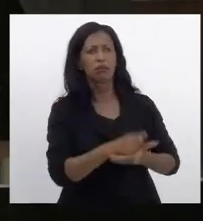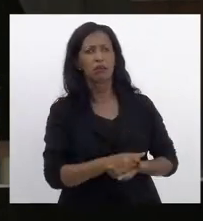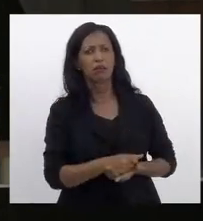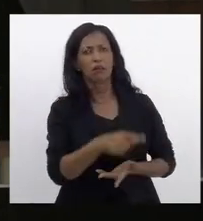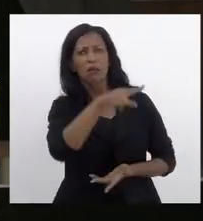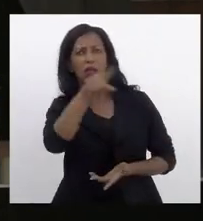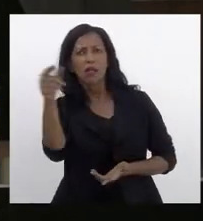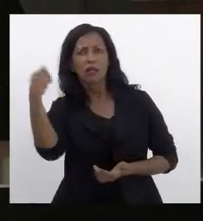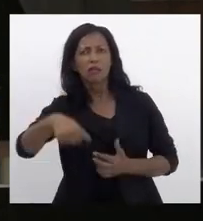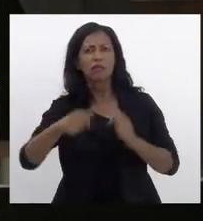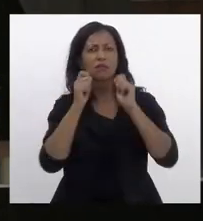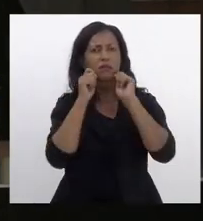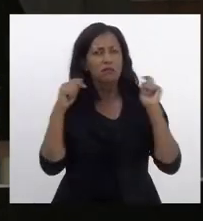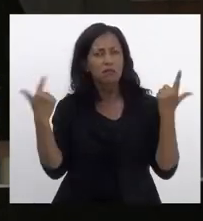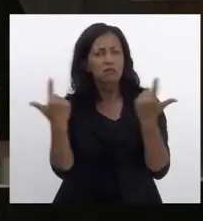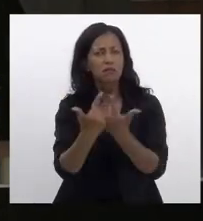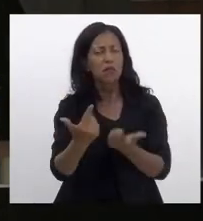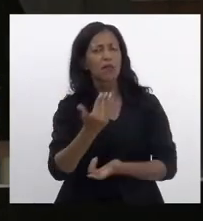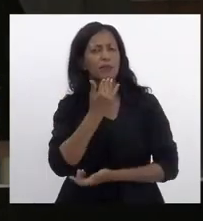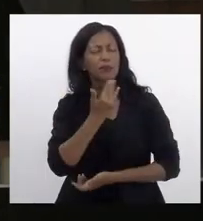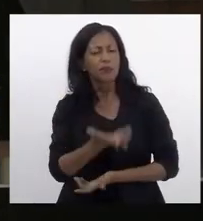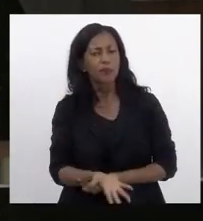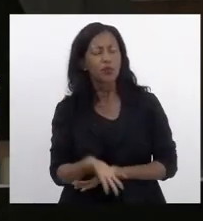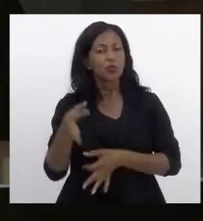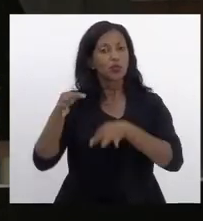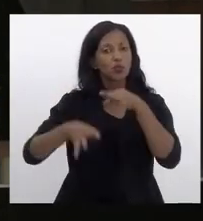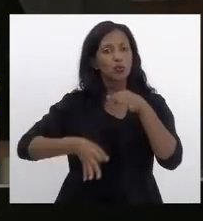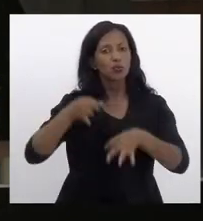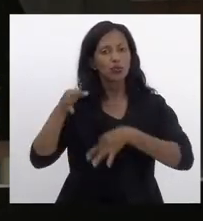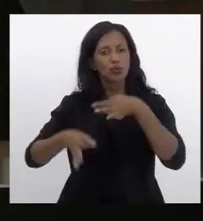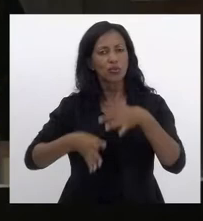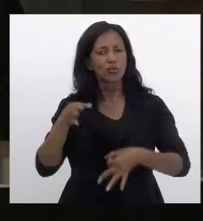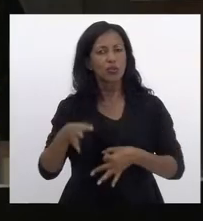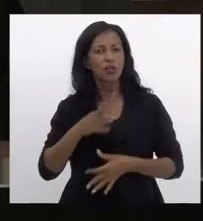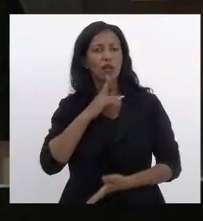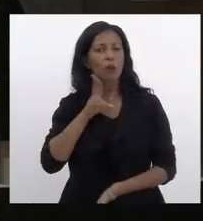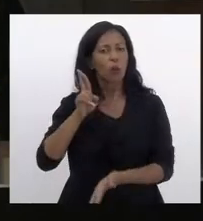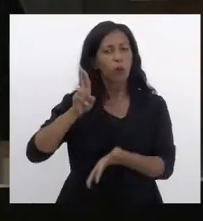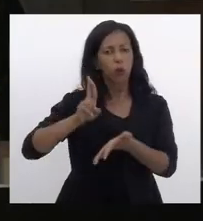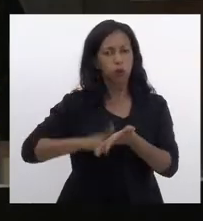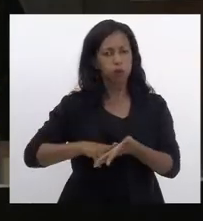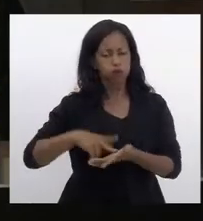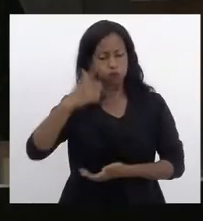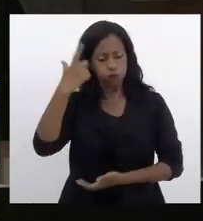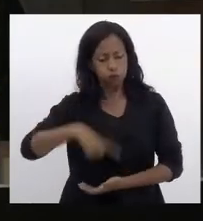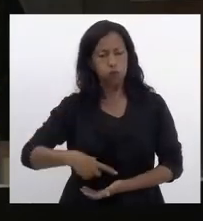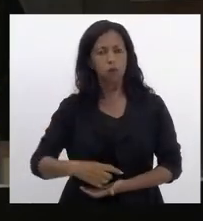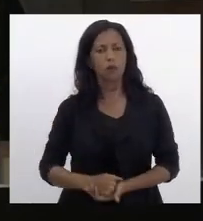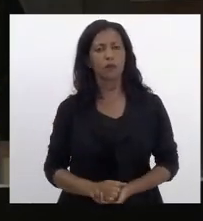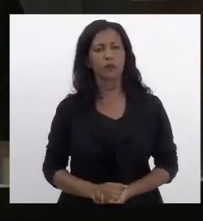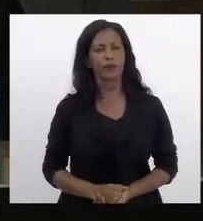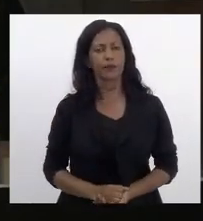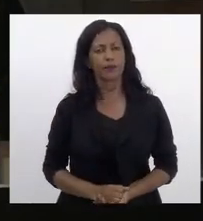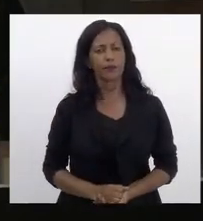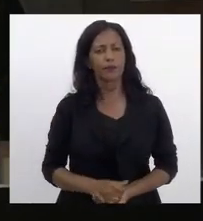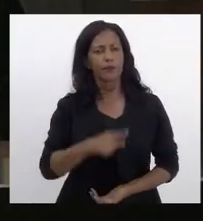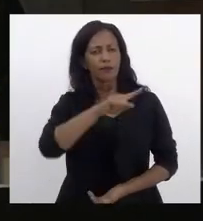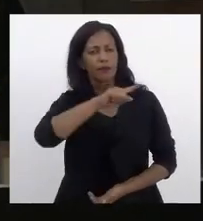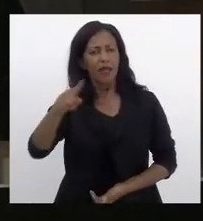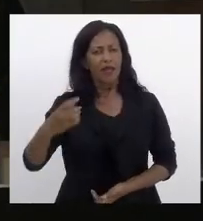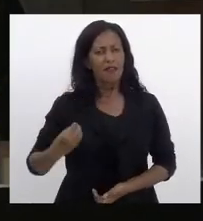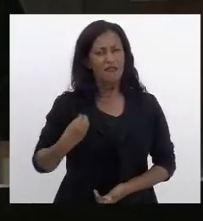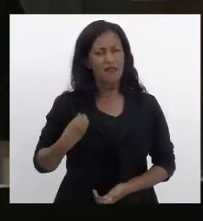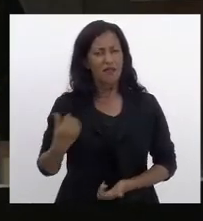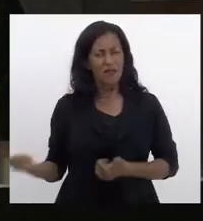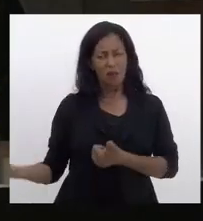vêm a esta casa pedindo justiça, reconhecimento, caramba. Eles dão as